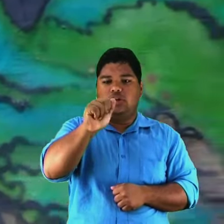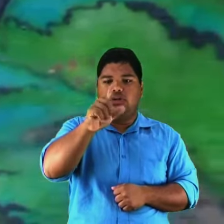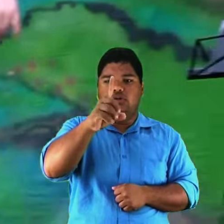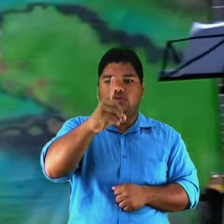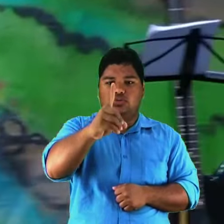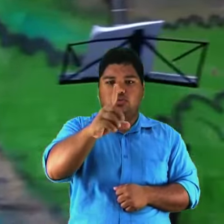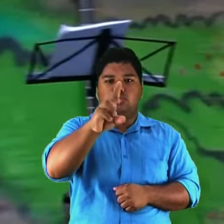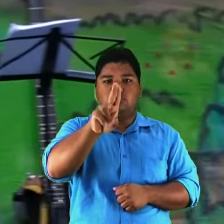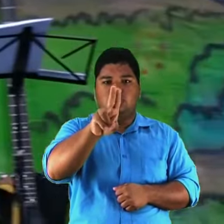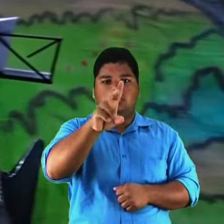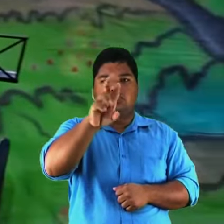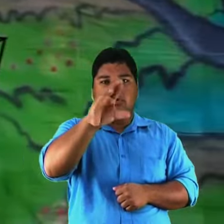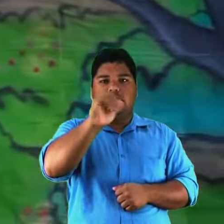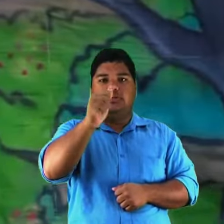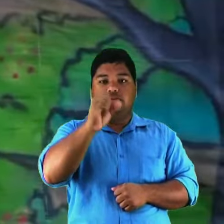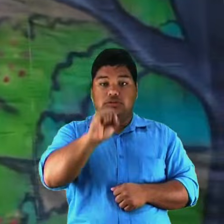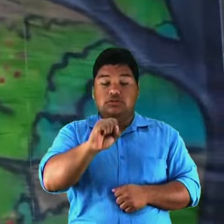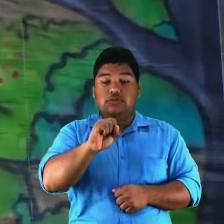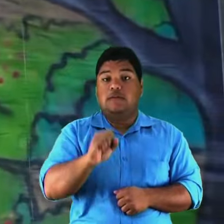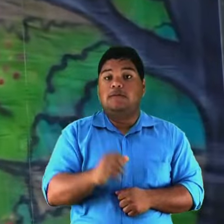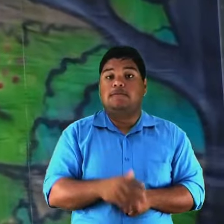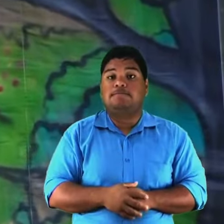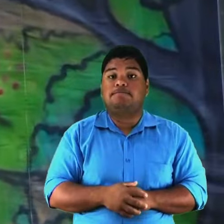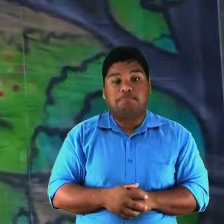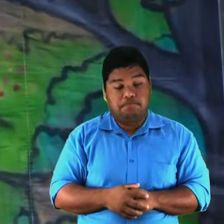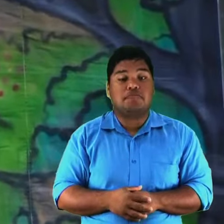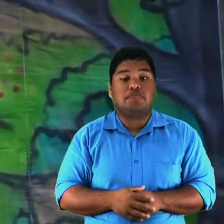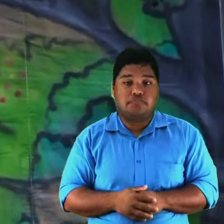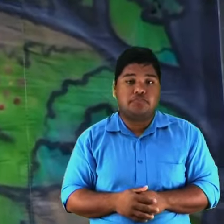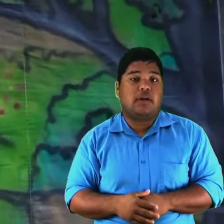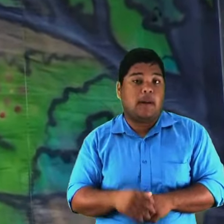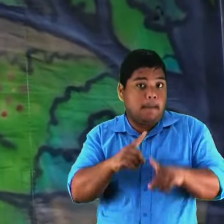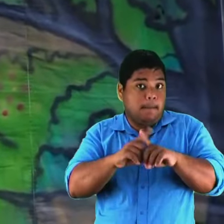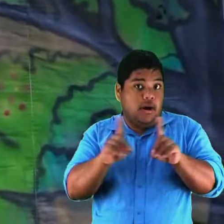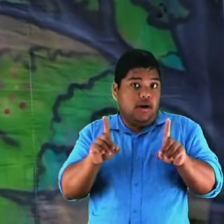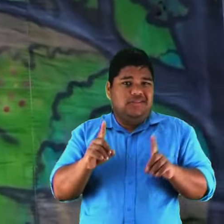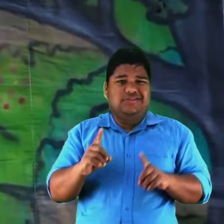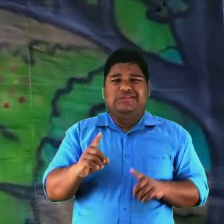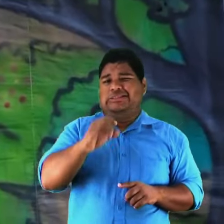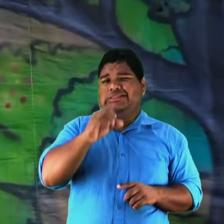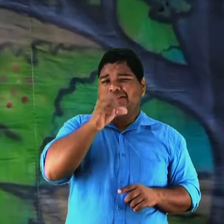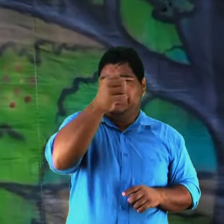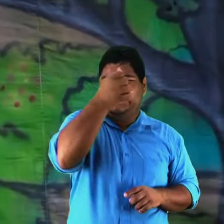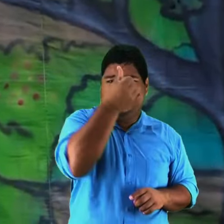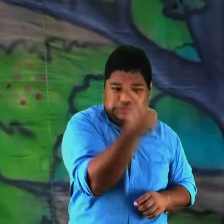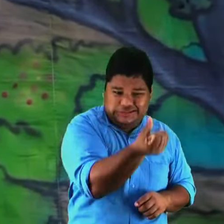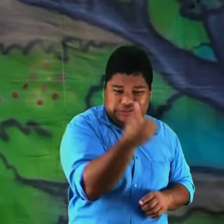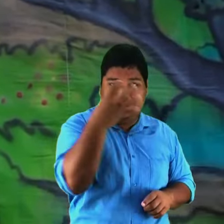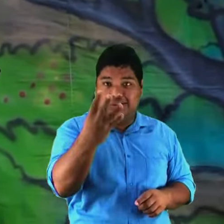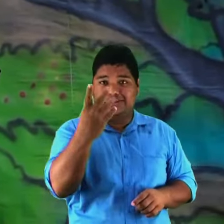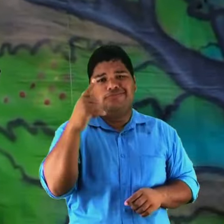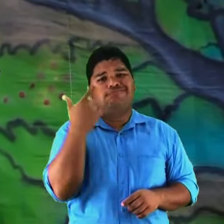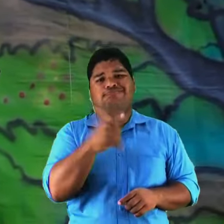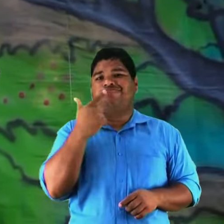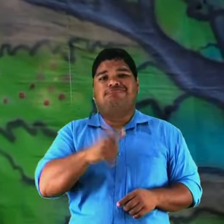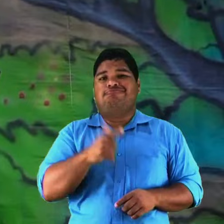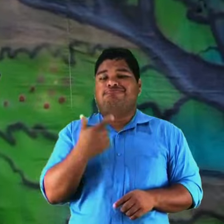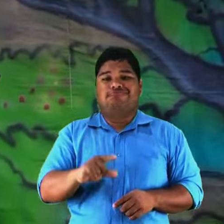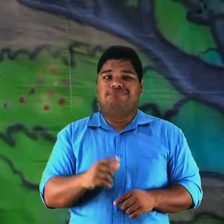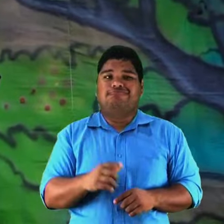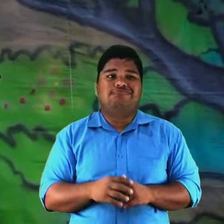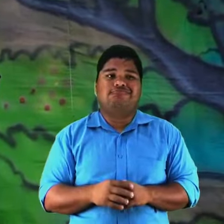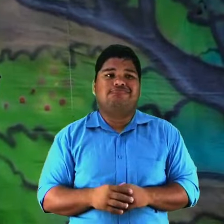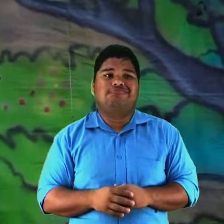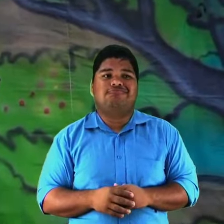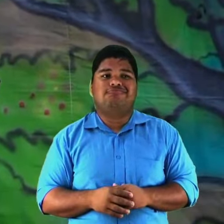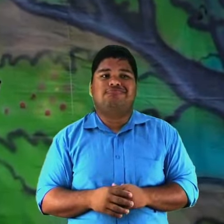Vargas, lá foi uma ditadura, Getúlio Vargas, mas em 64 nós não tivemos uma ditadura, tivemos um regime